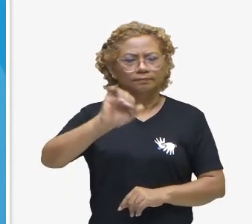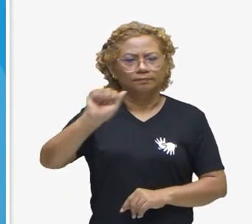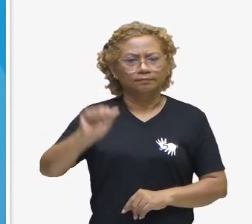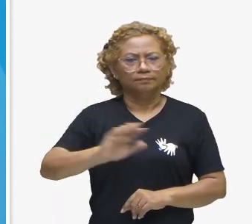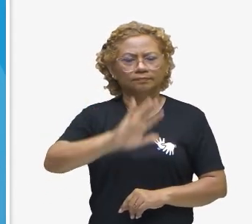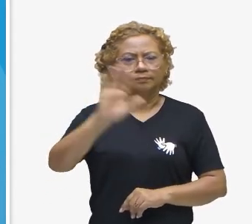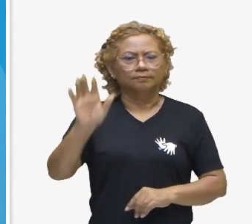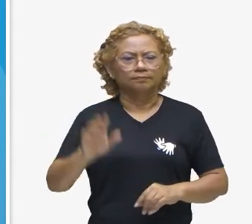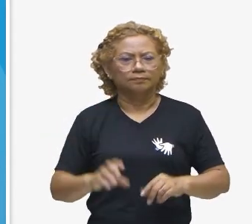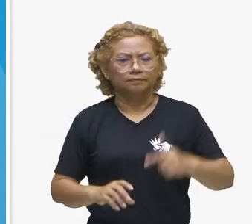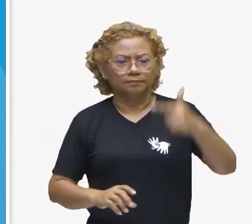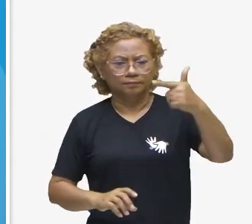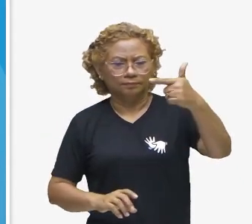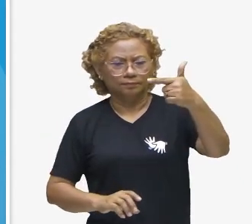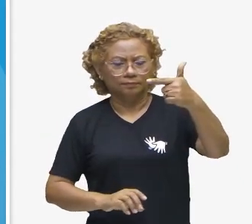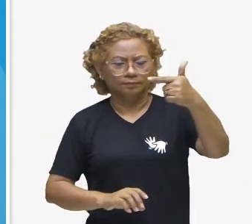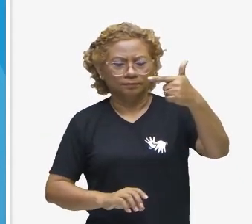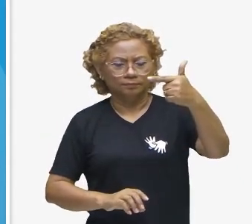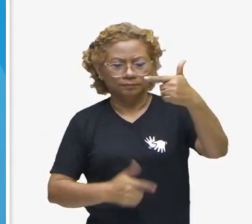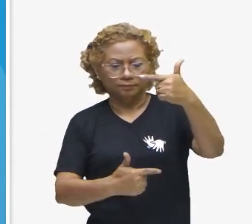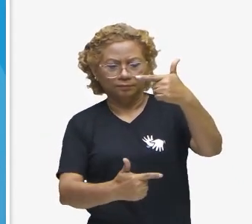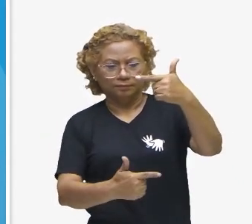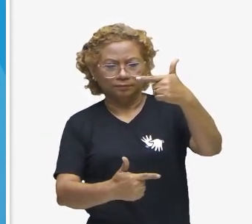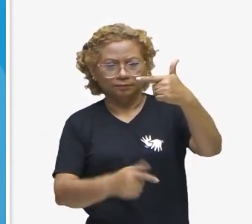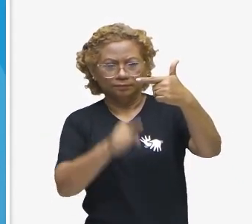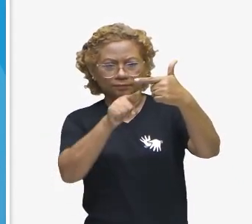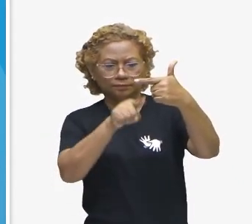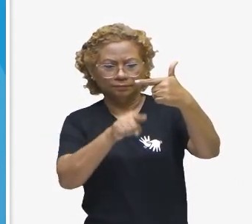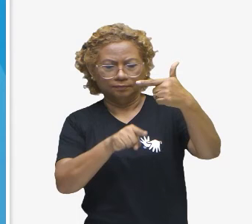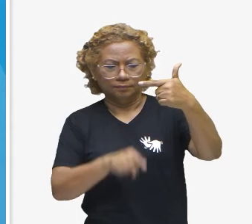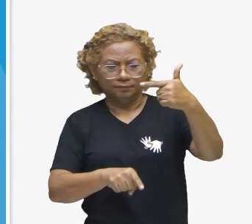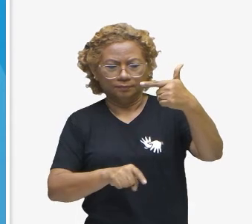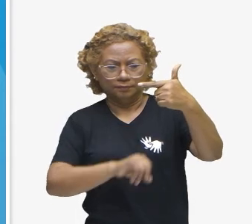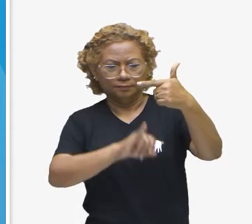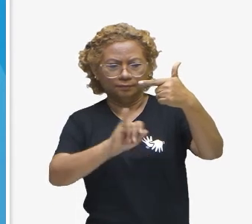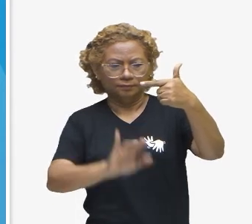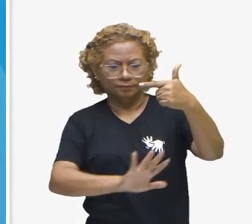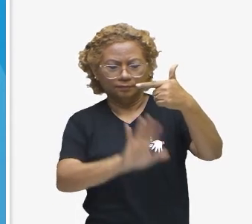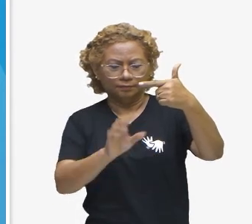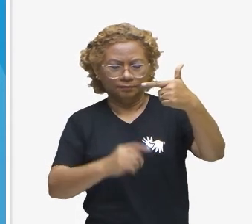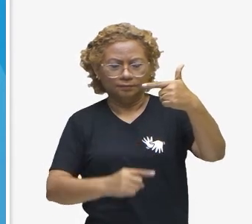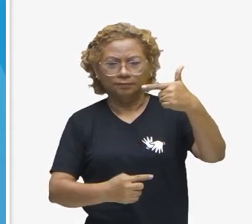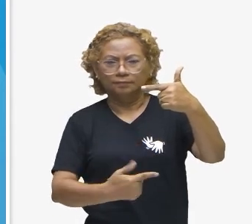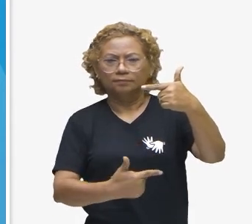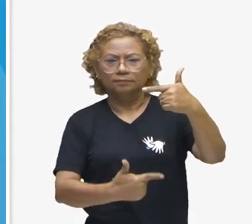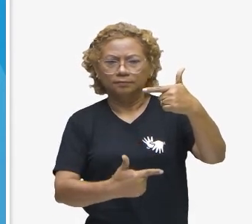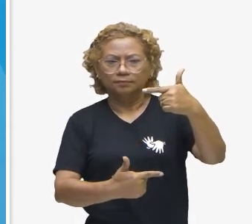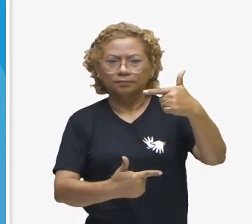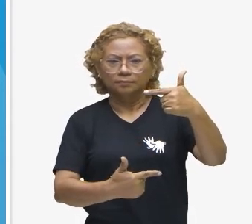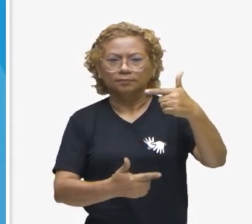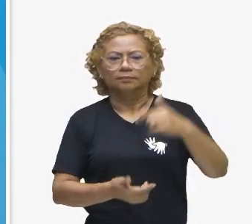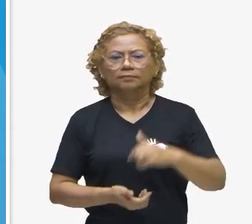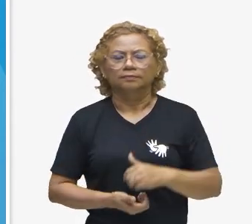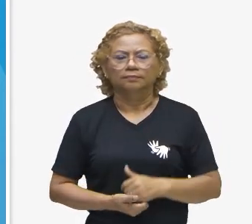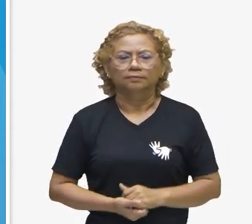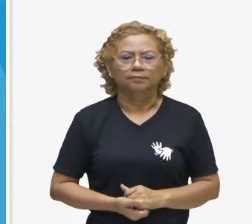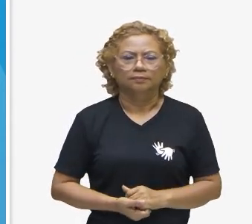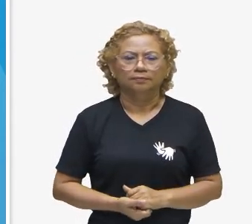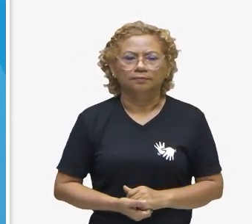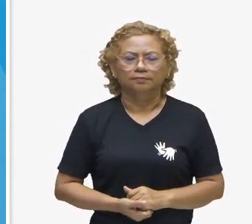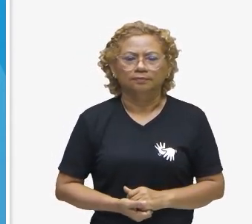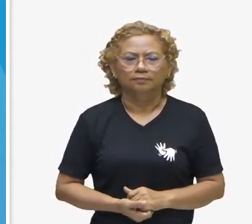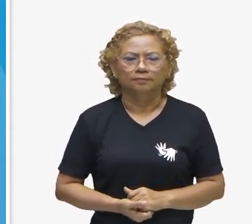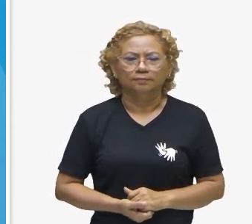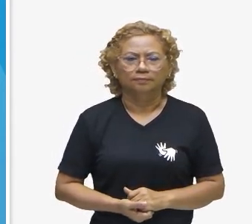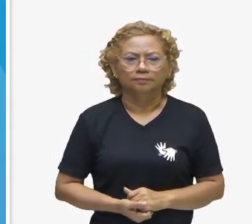entre menos 2 e 2. E esse 3x fez o quê? Dividiu o período. Veja, agora eu vou